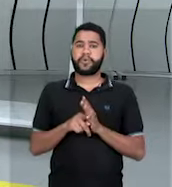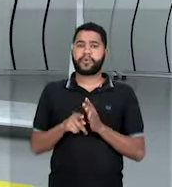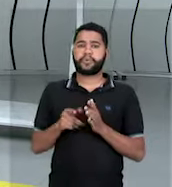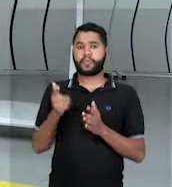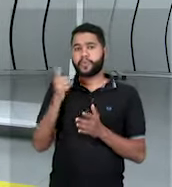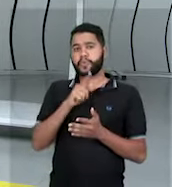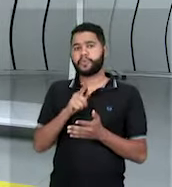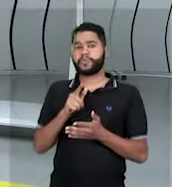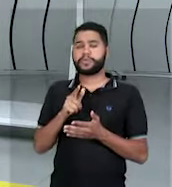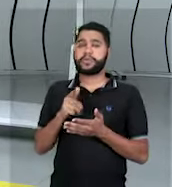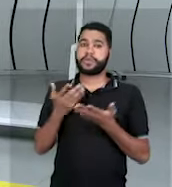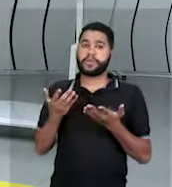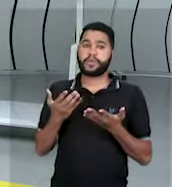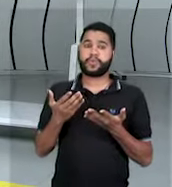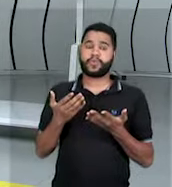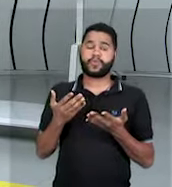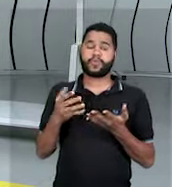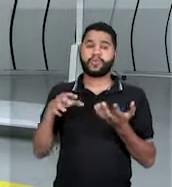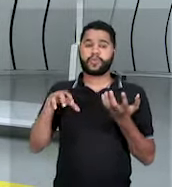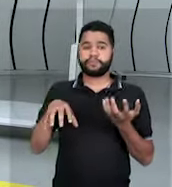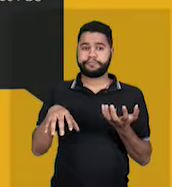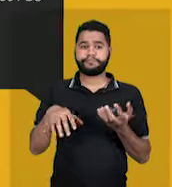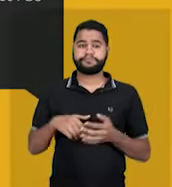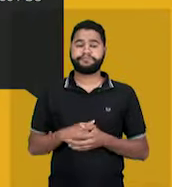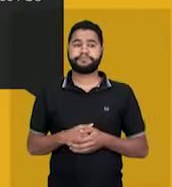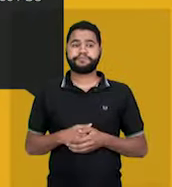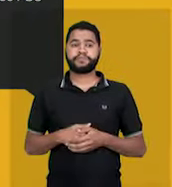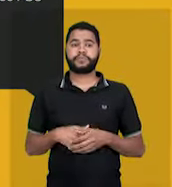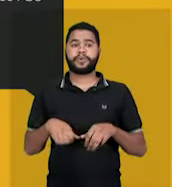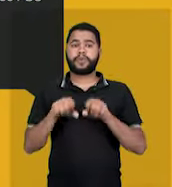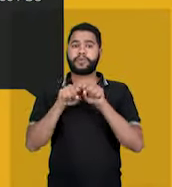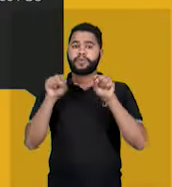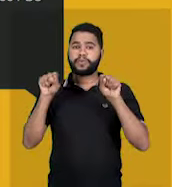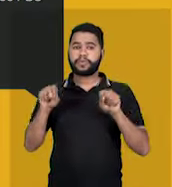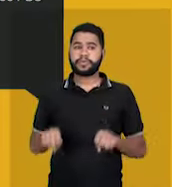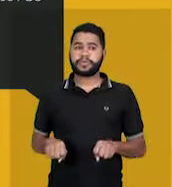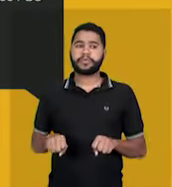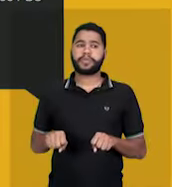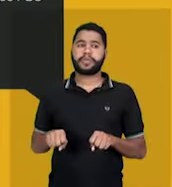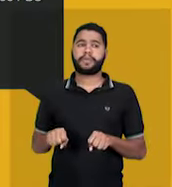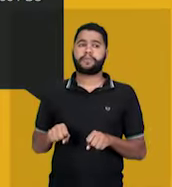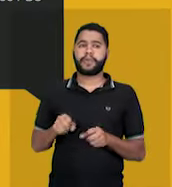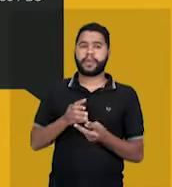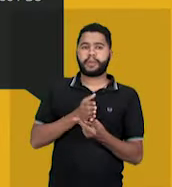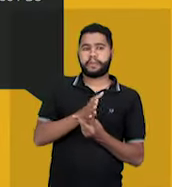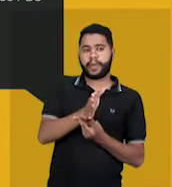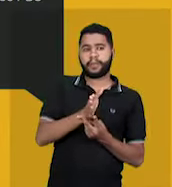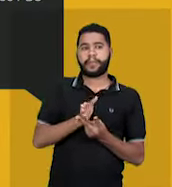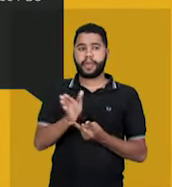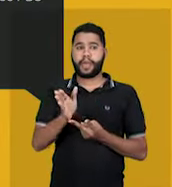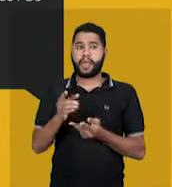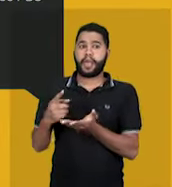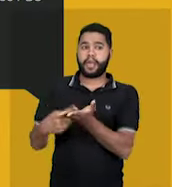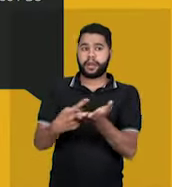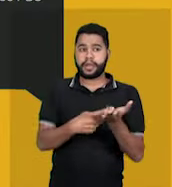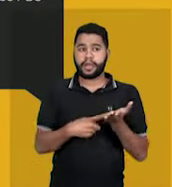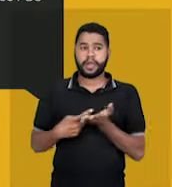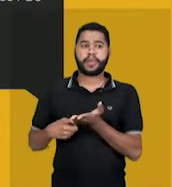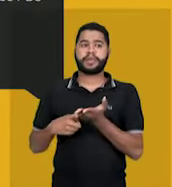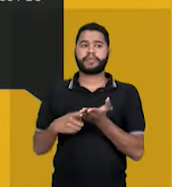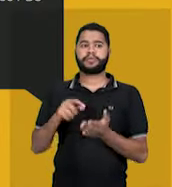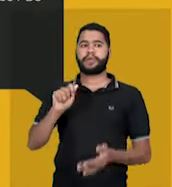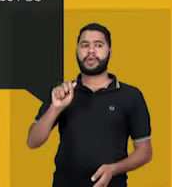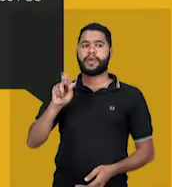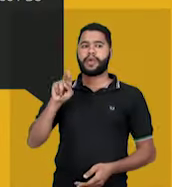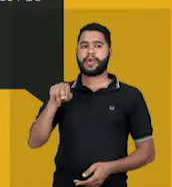do Congresso. Então, era um sistema bipartidário, você tinha a Aliança Renovadora Nacional, ARENA, que é o